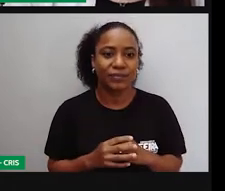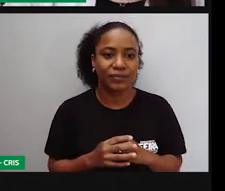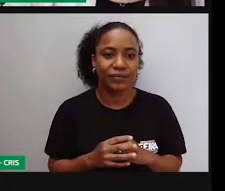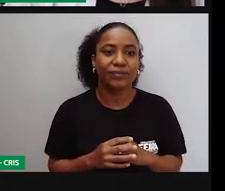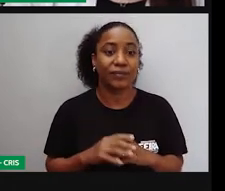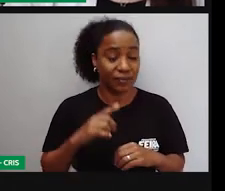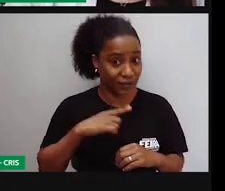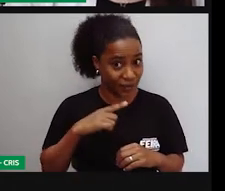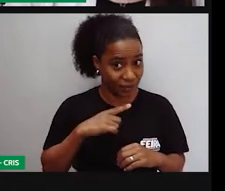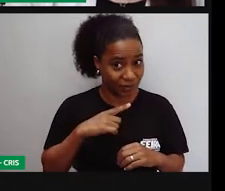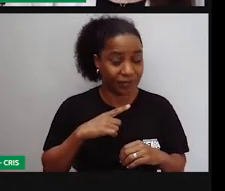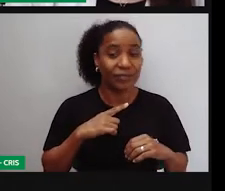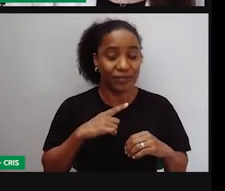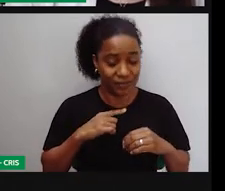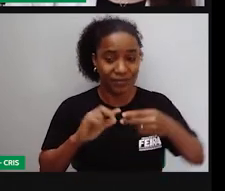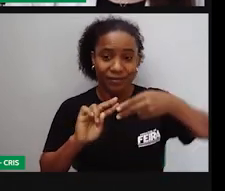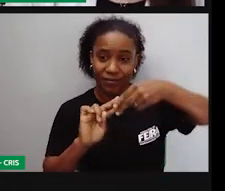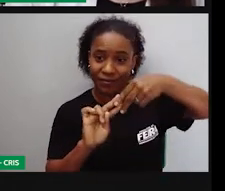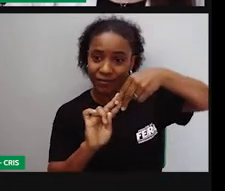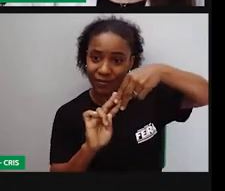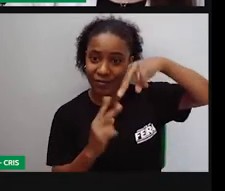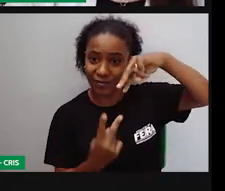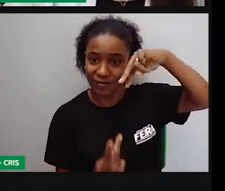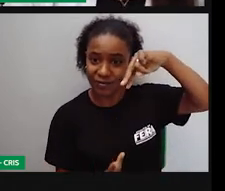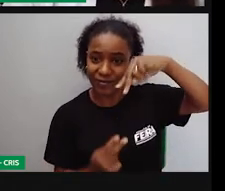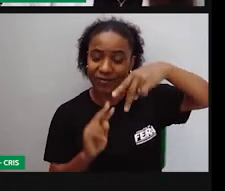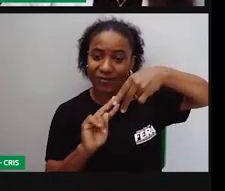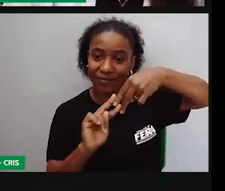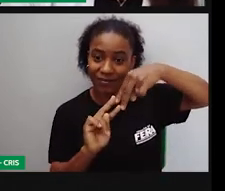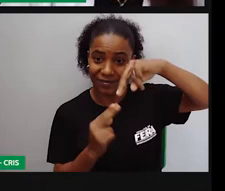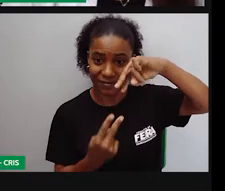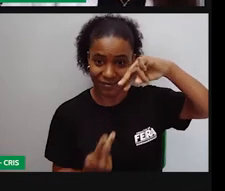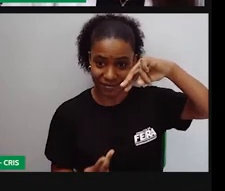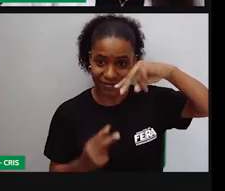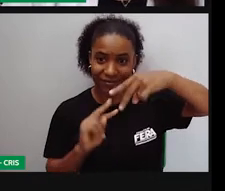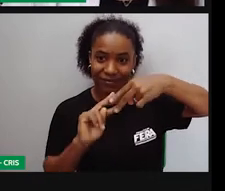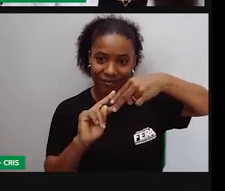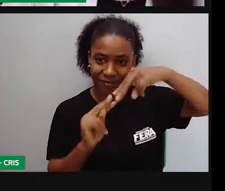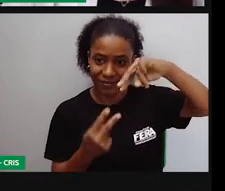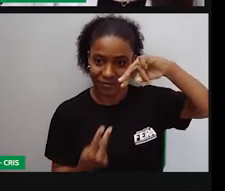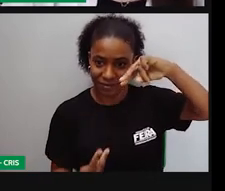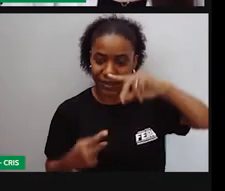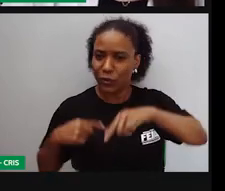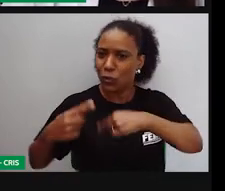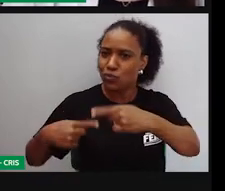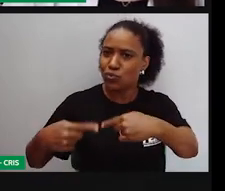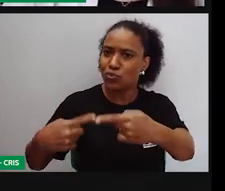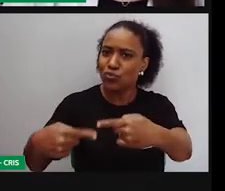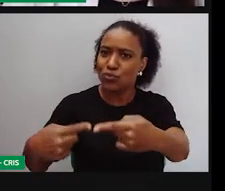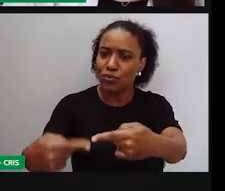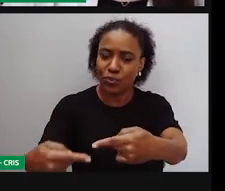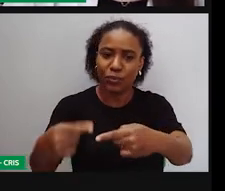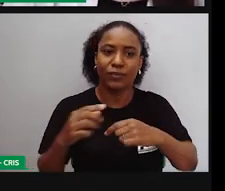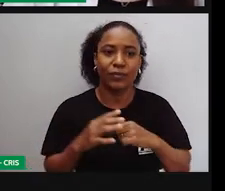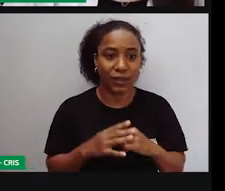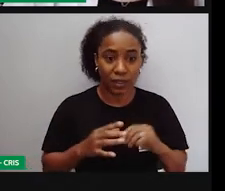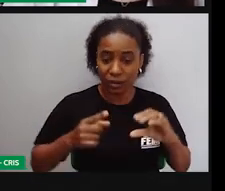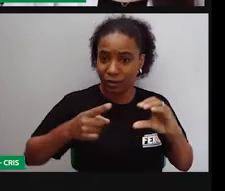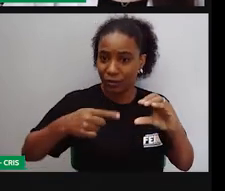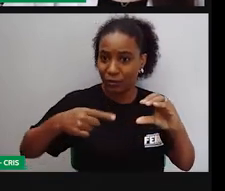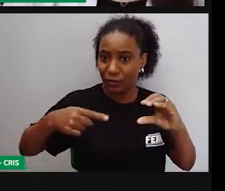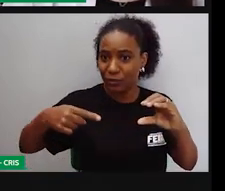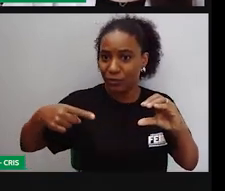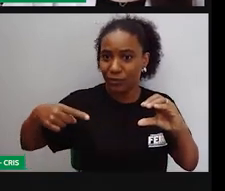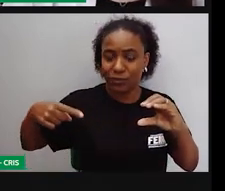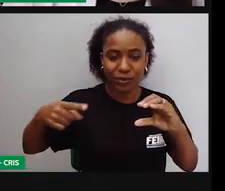DNA, que carrega as informações genéticas que vão passando, né, de geração por geração. O flagelo, que